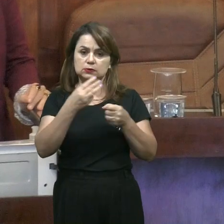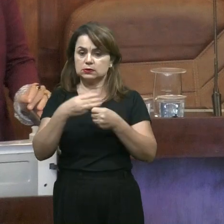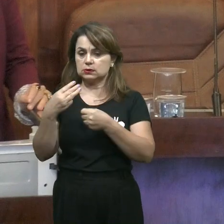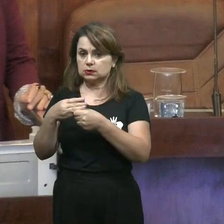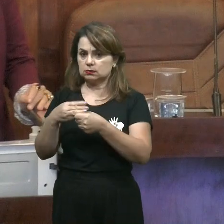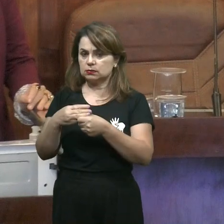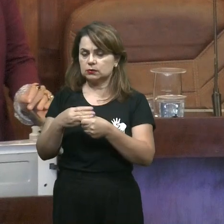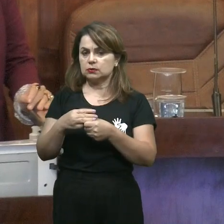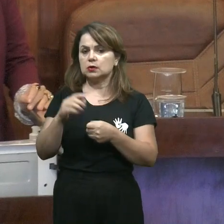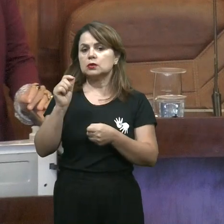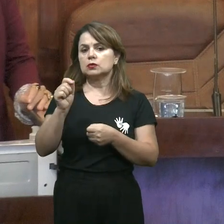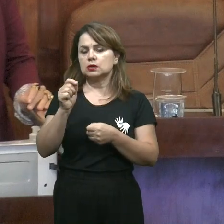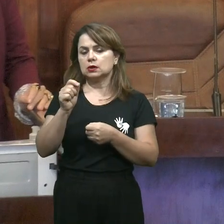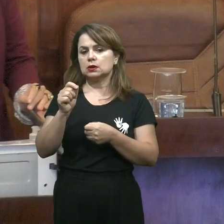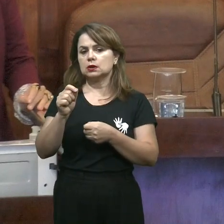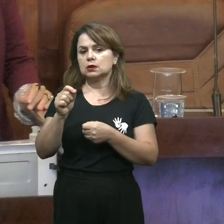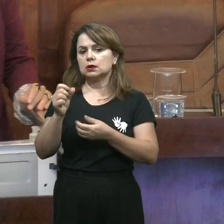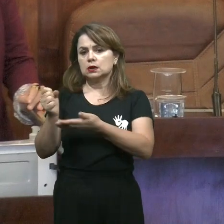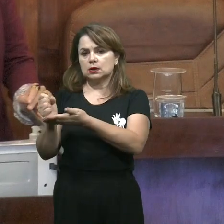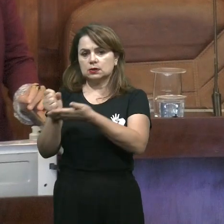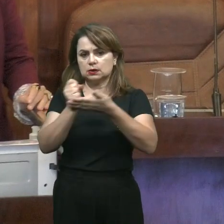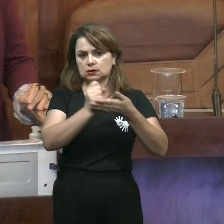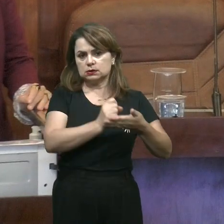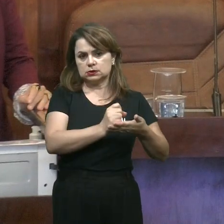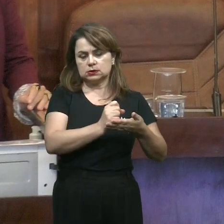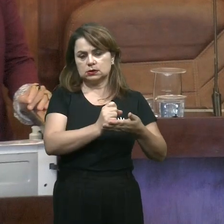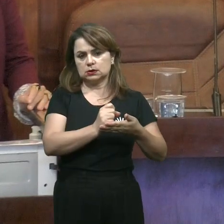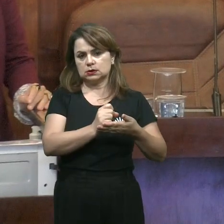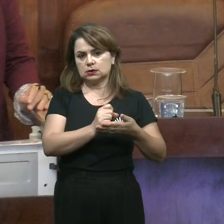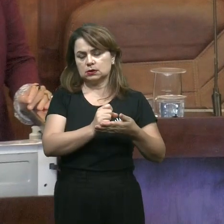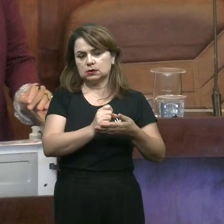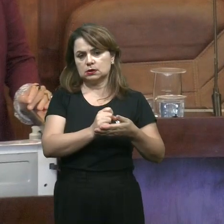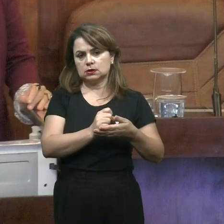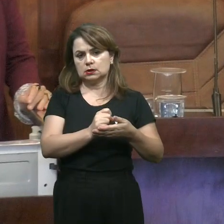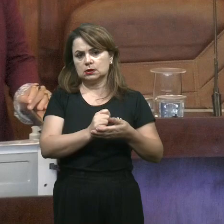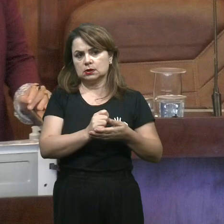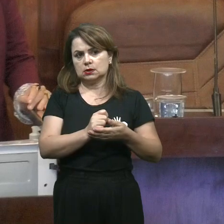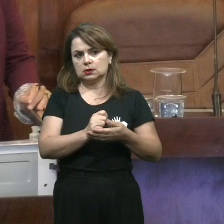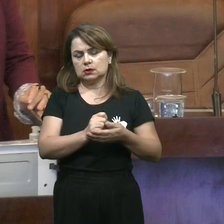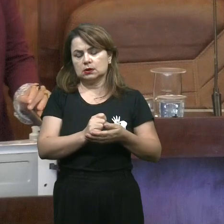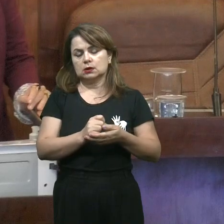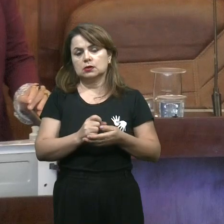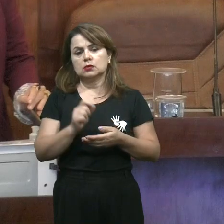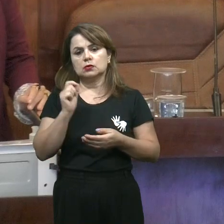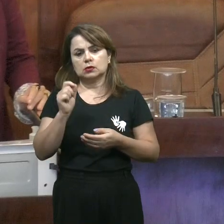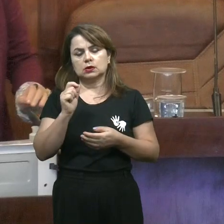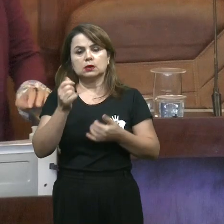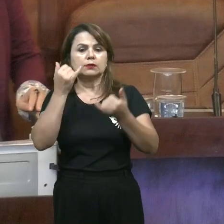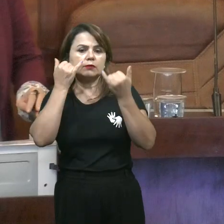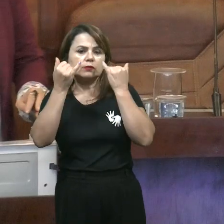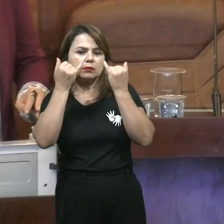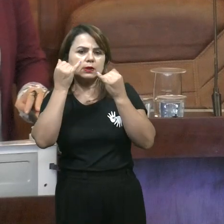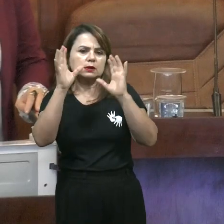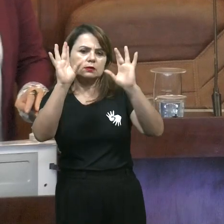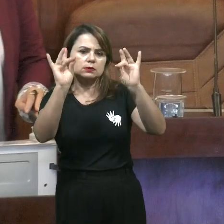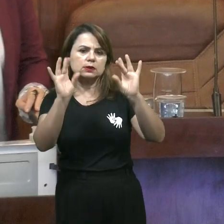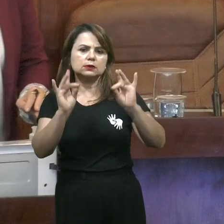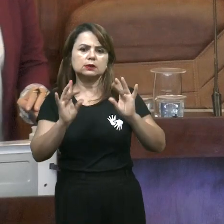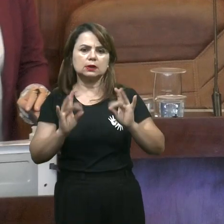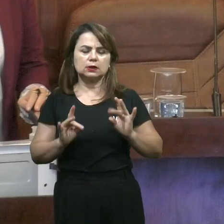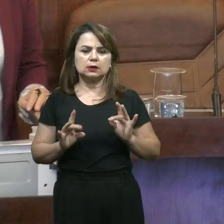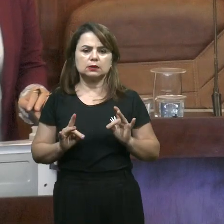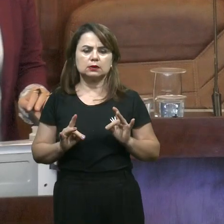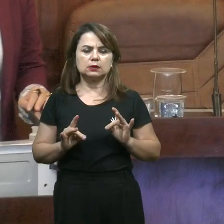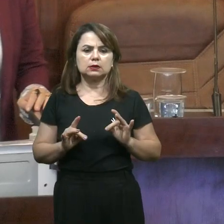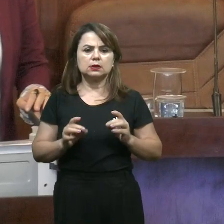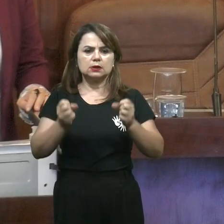município o encaminhamento a edilidade informações detalhadas acerca de